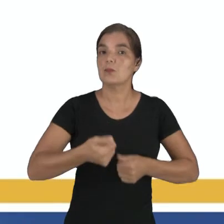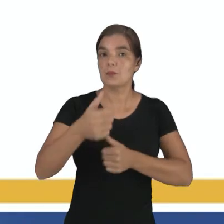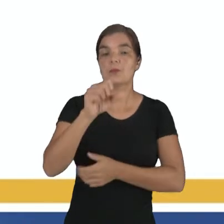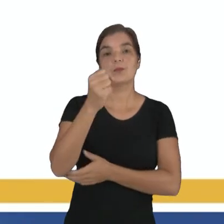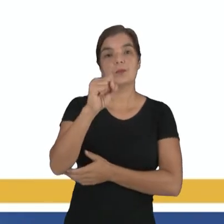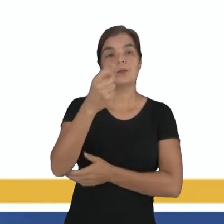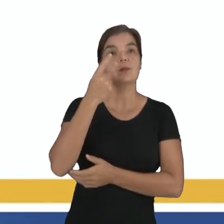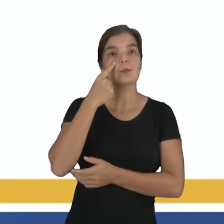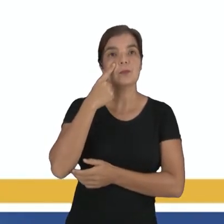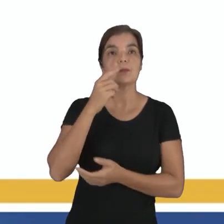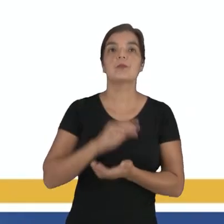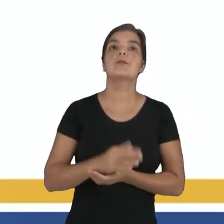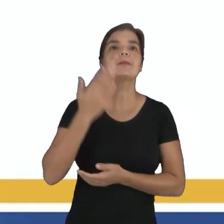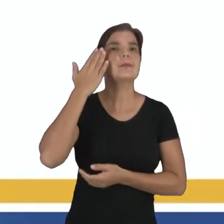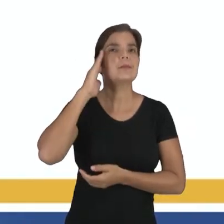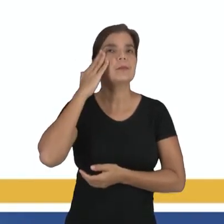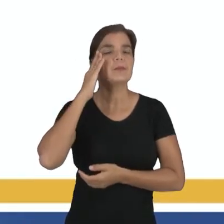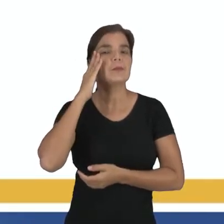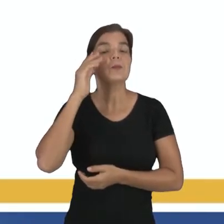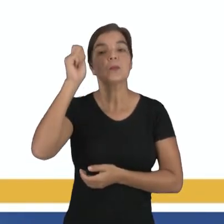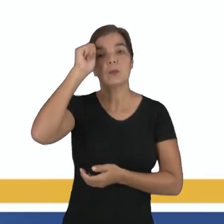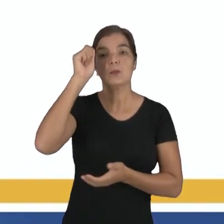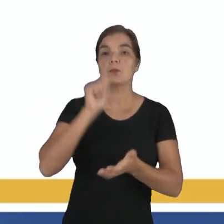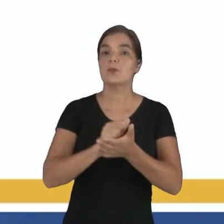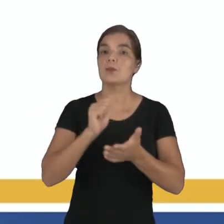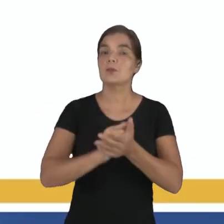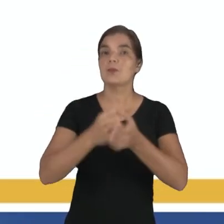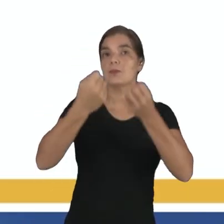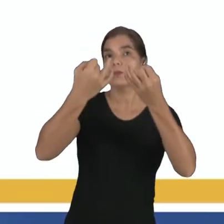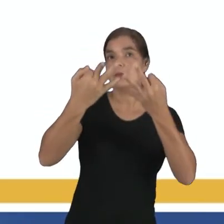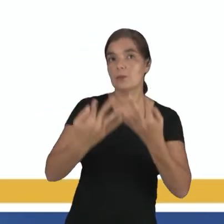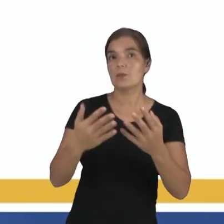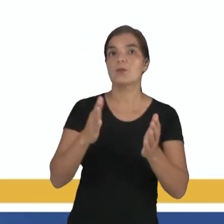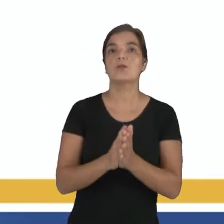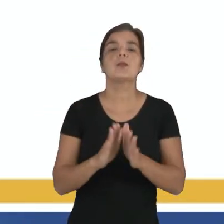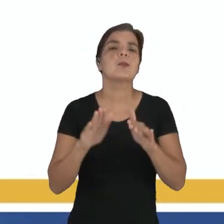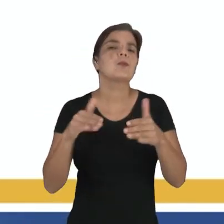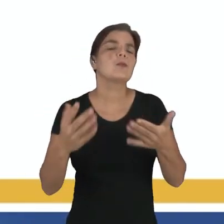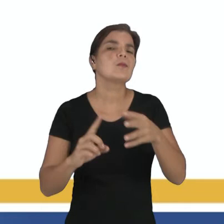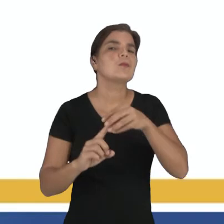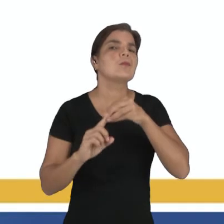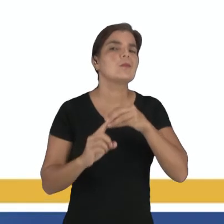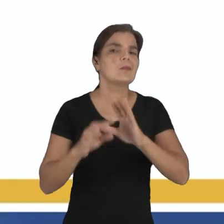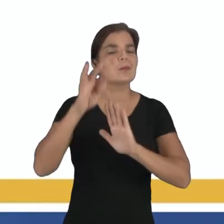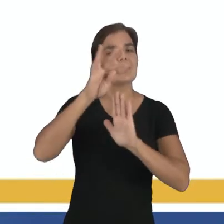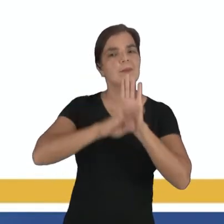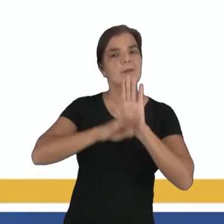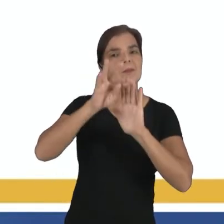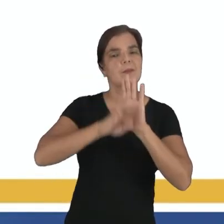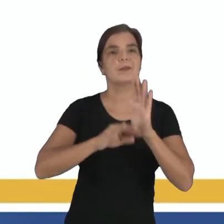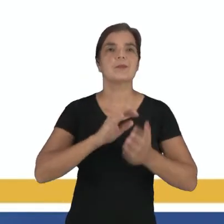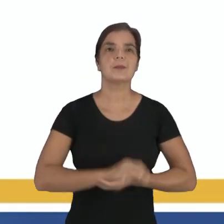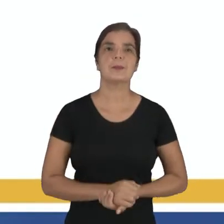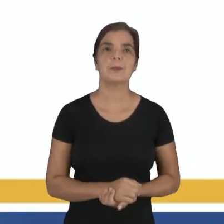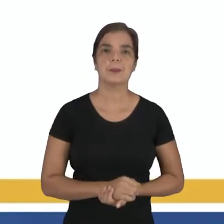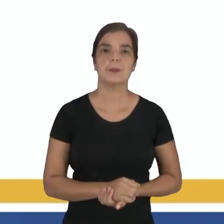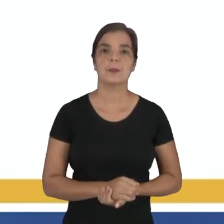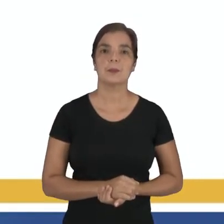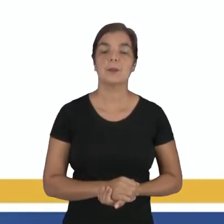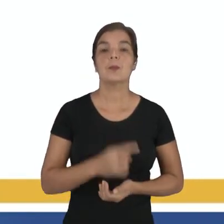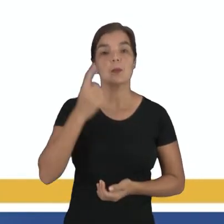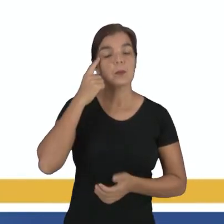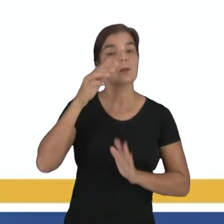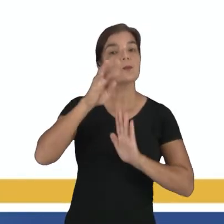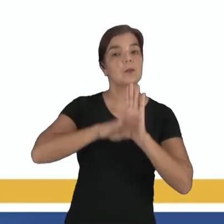8, procure compreender o que o autor quis dizer, qual sua intenção ao criar esse texto.